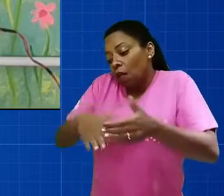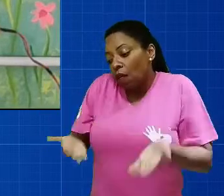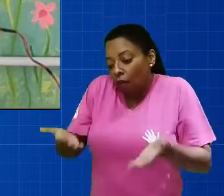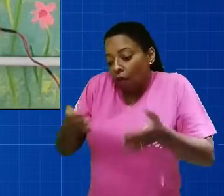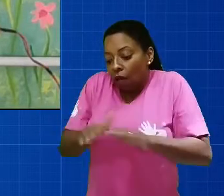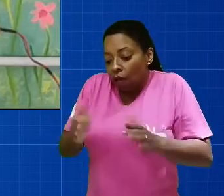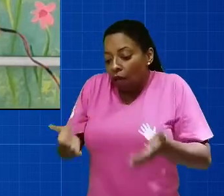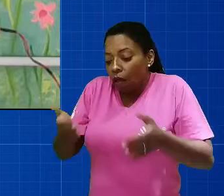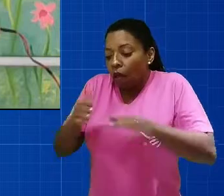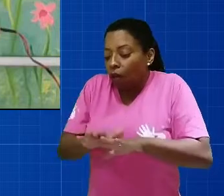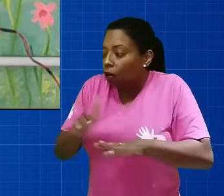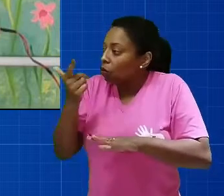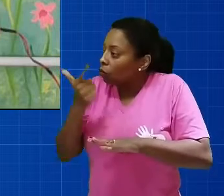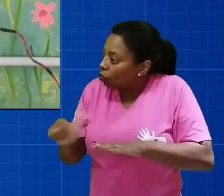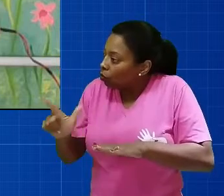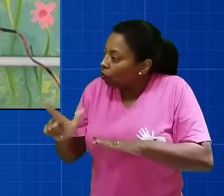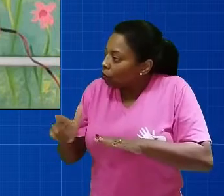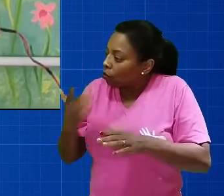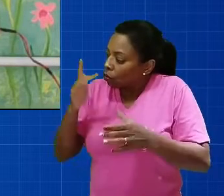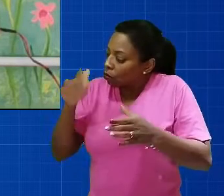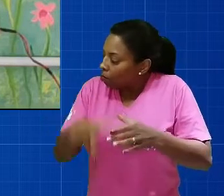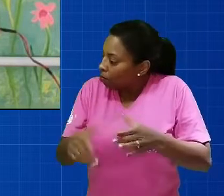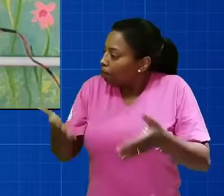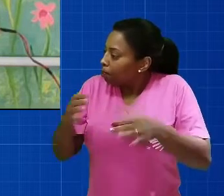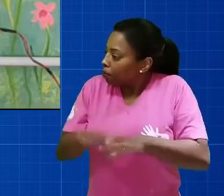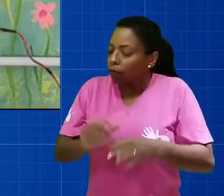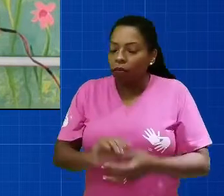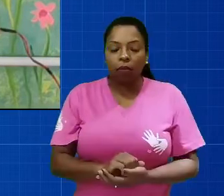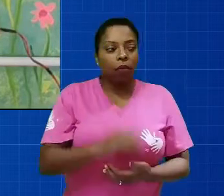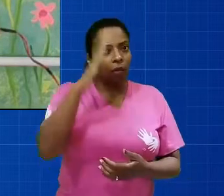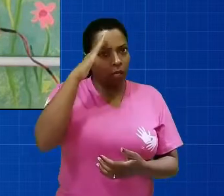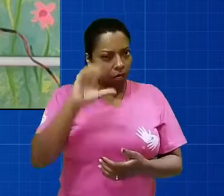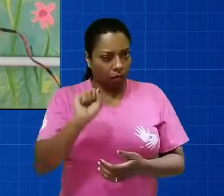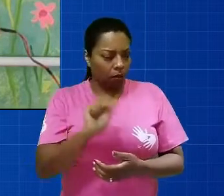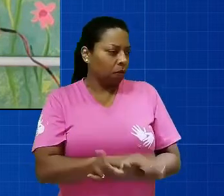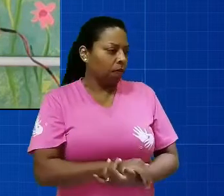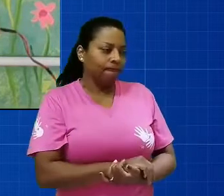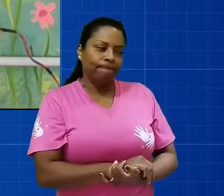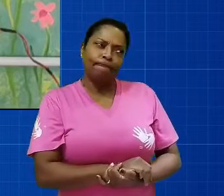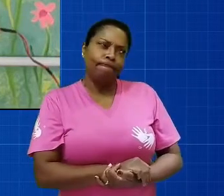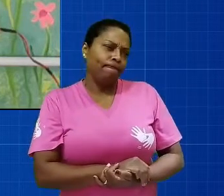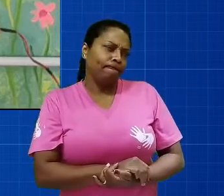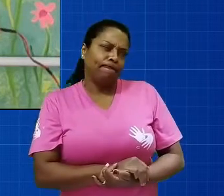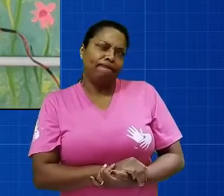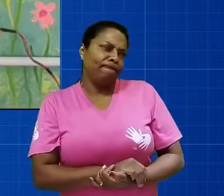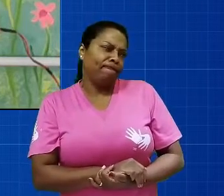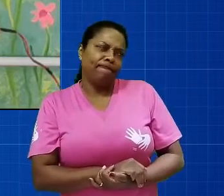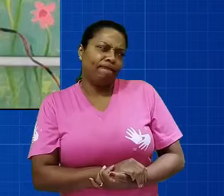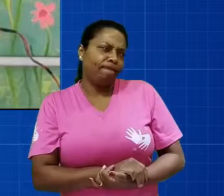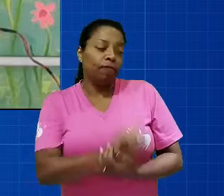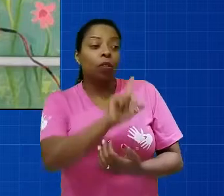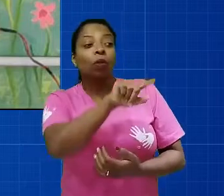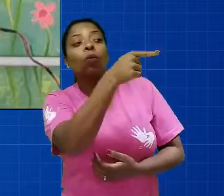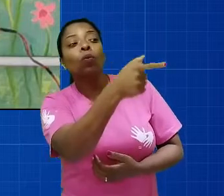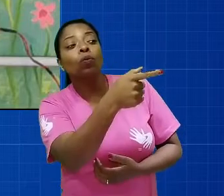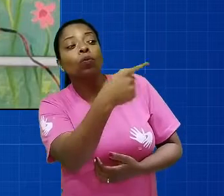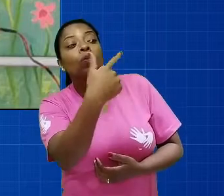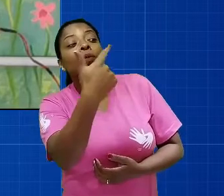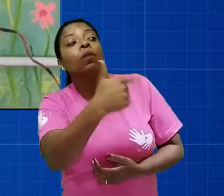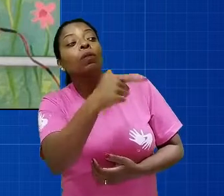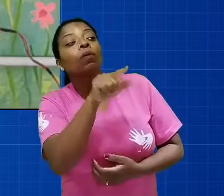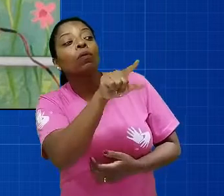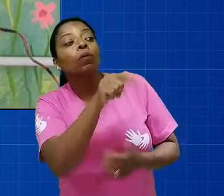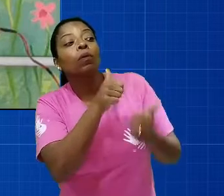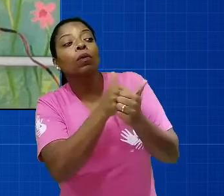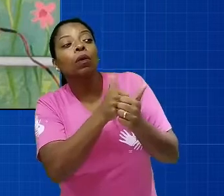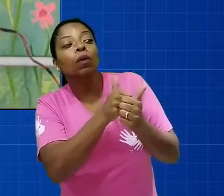sábio tangiu o nariz e se dirigiu para o seu segundo discípulo. Ele perguntou a mesma coisa para o seu segundo